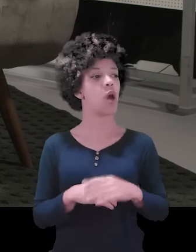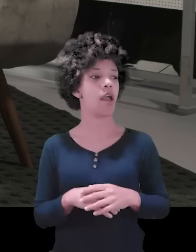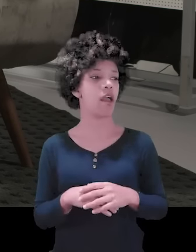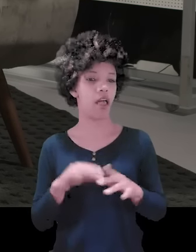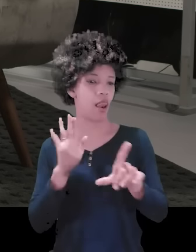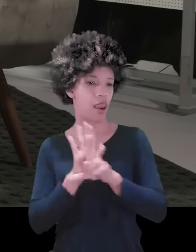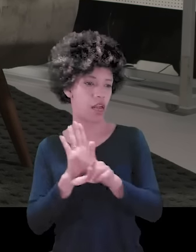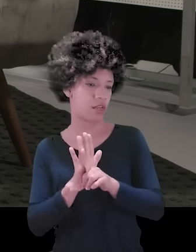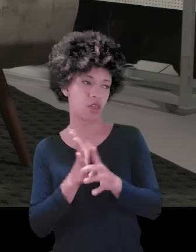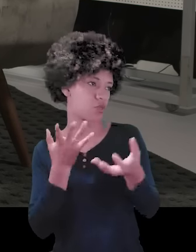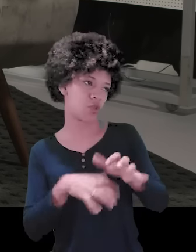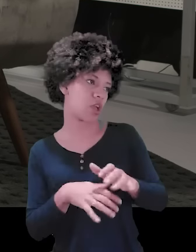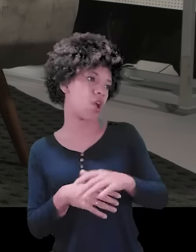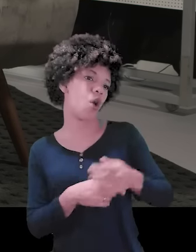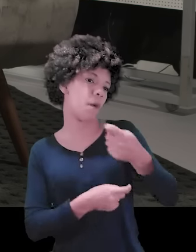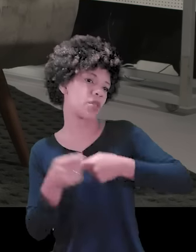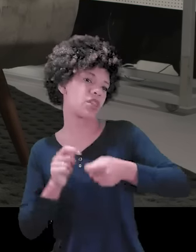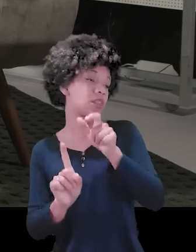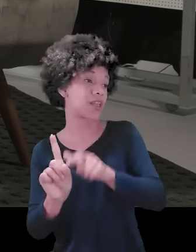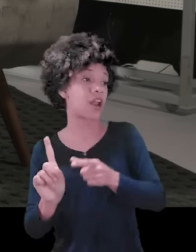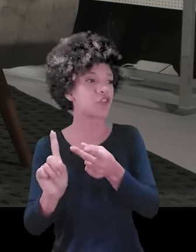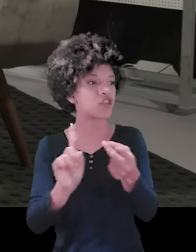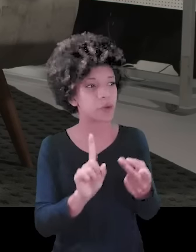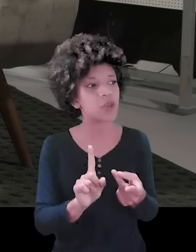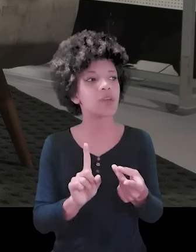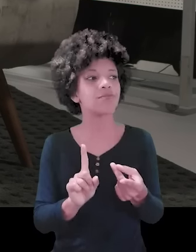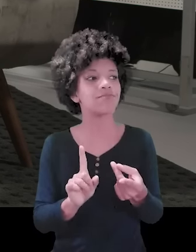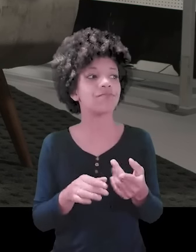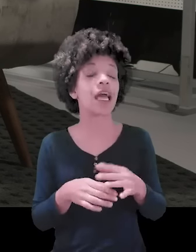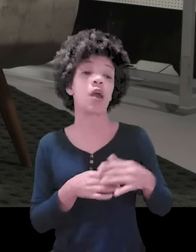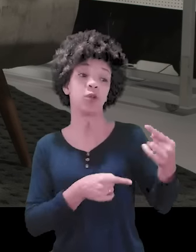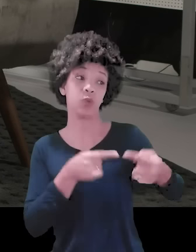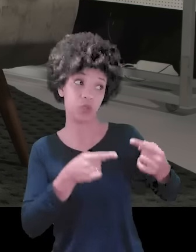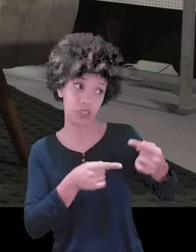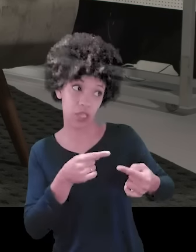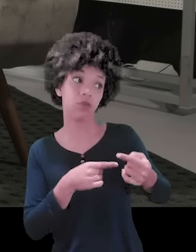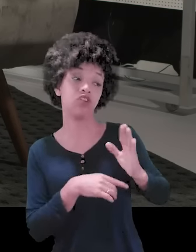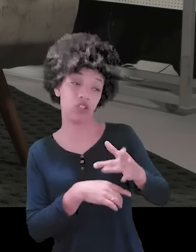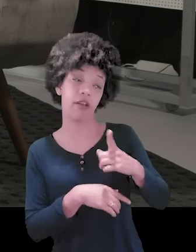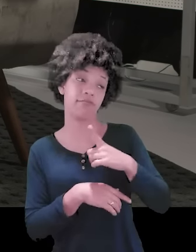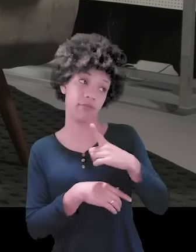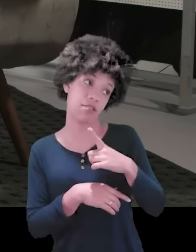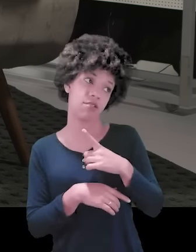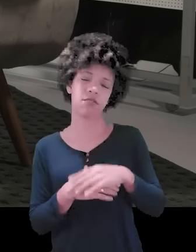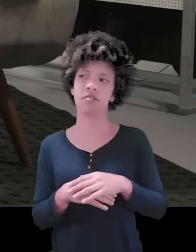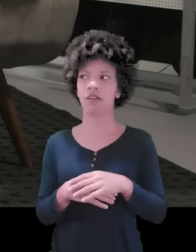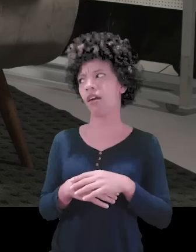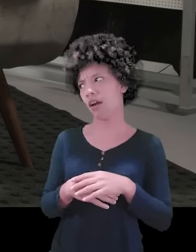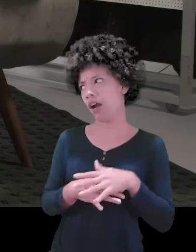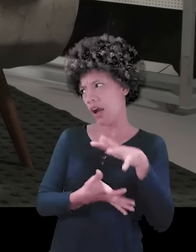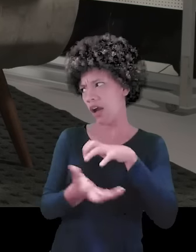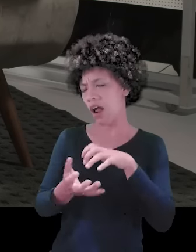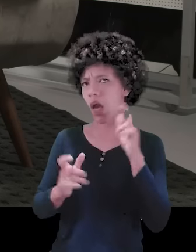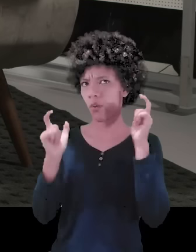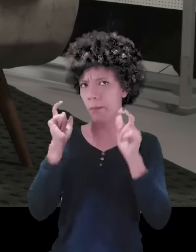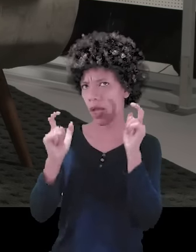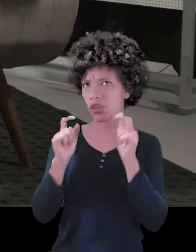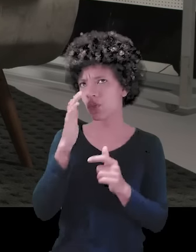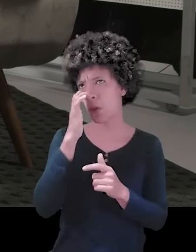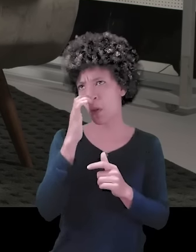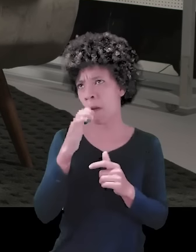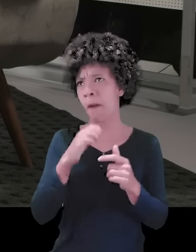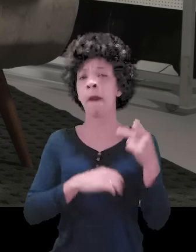na nossa lei a gente não considera contrato de pessoas esse até uma discussão que existe tal é bem México você pega aqui não